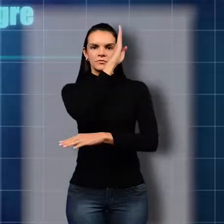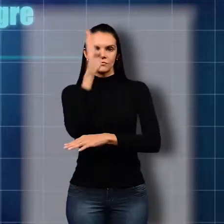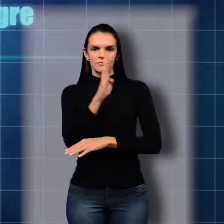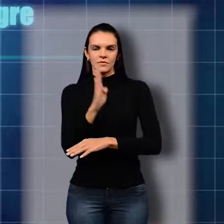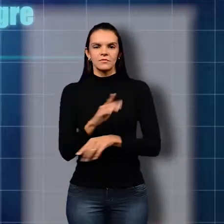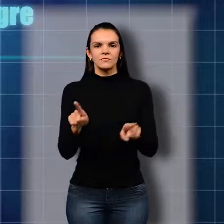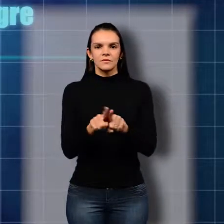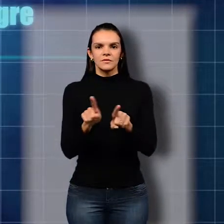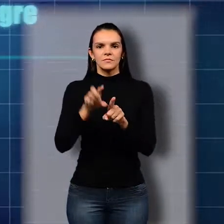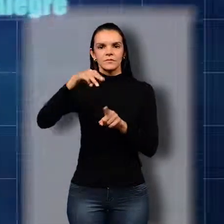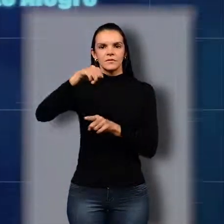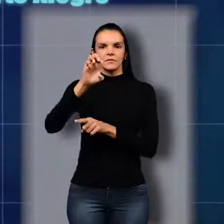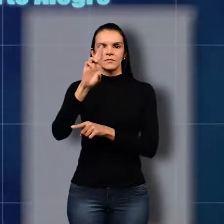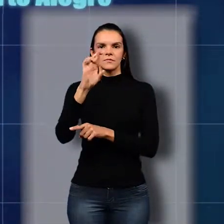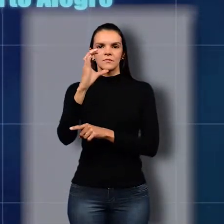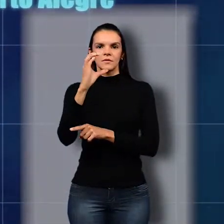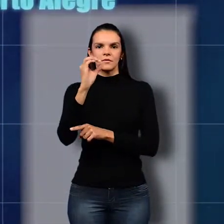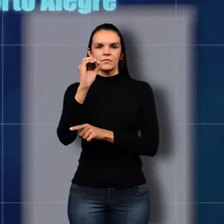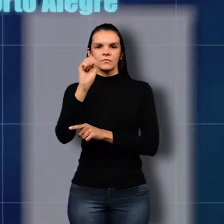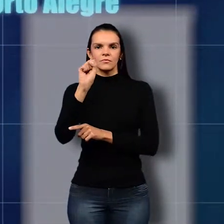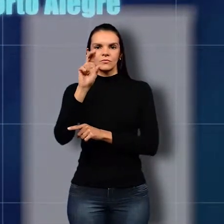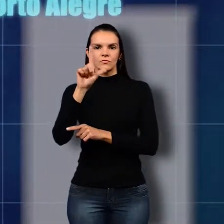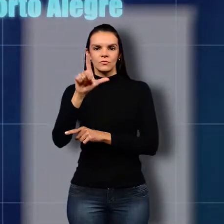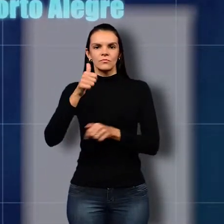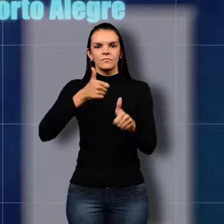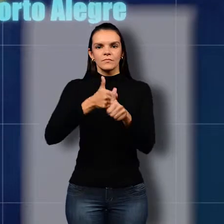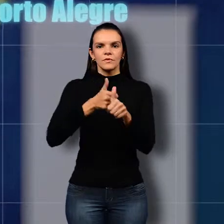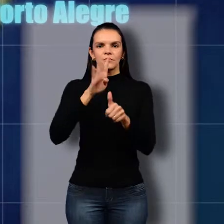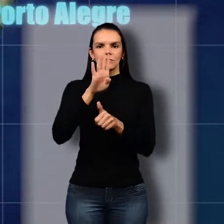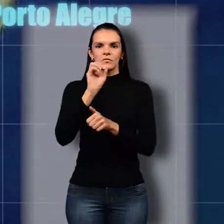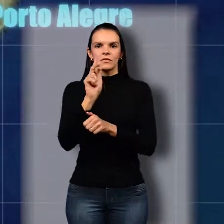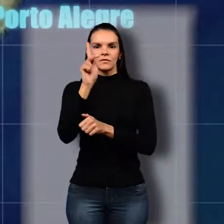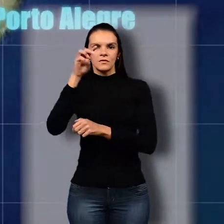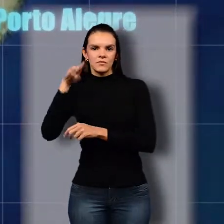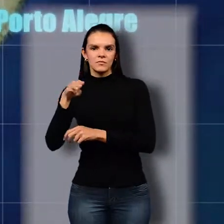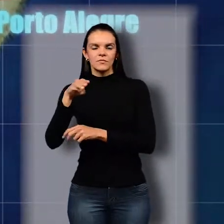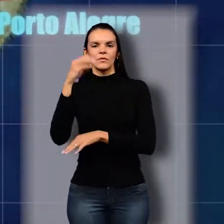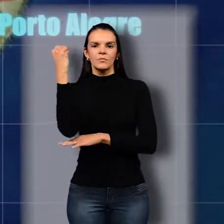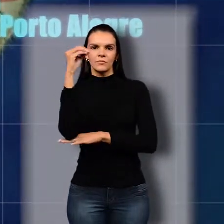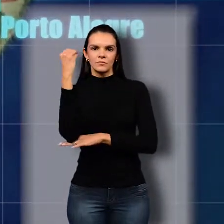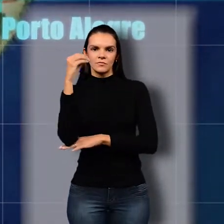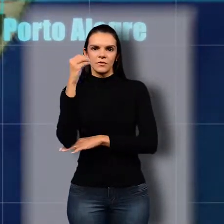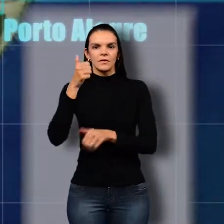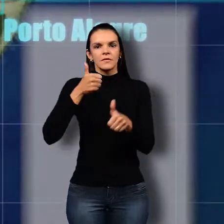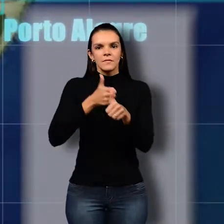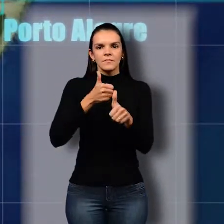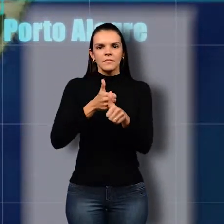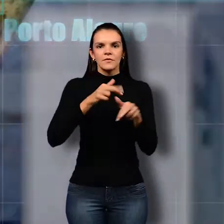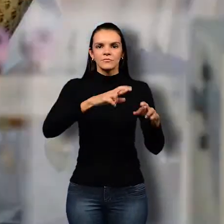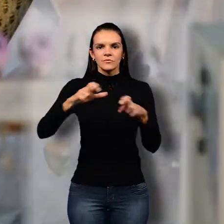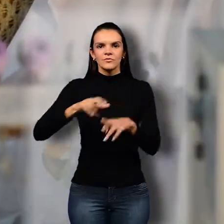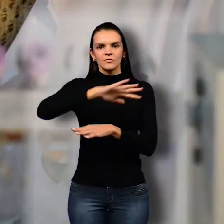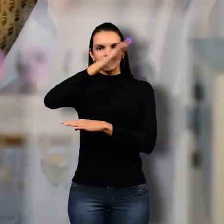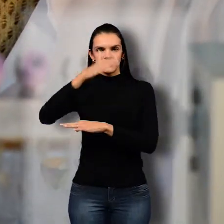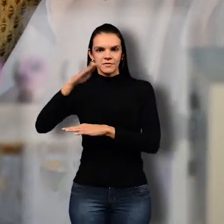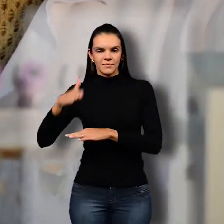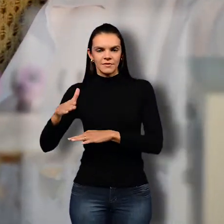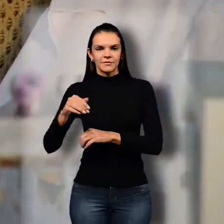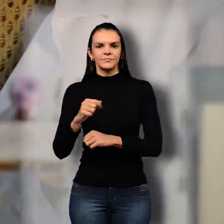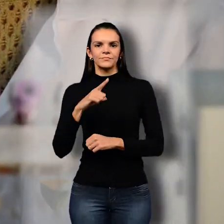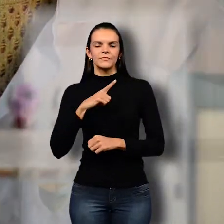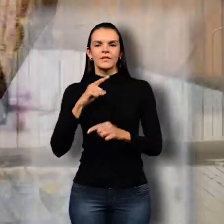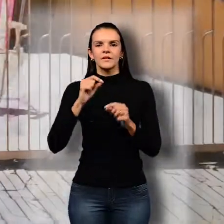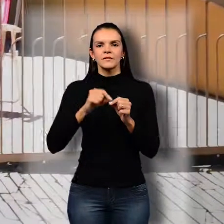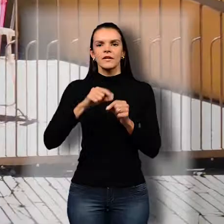e no Mercosul, a apenas 40 quilômetros de Porto Alegre e próxima à região serrana do estado. Com